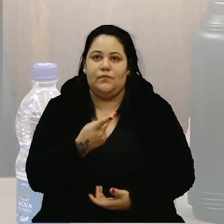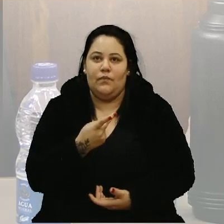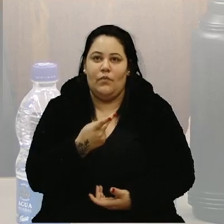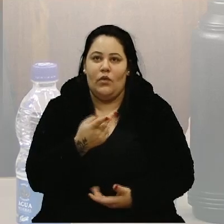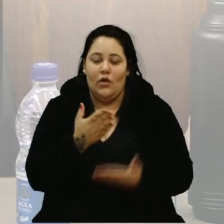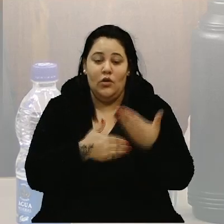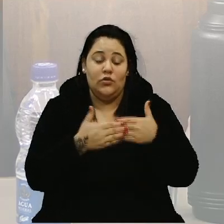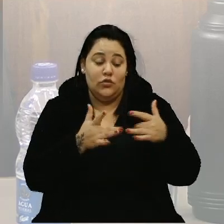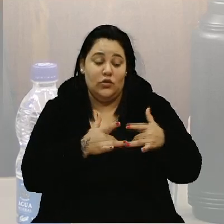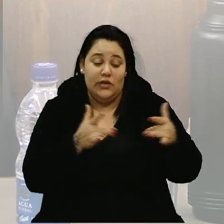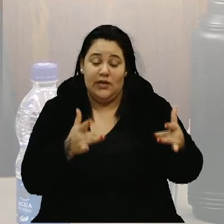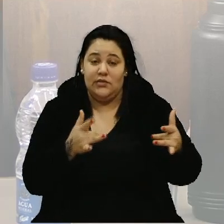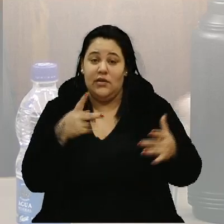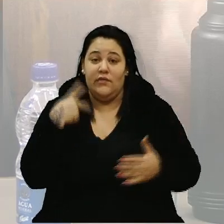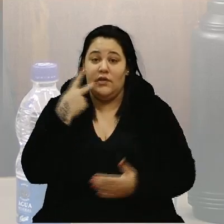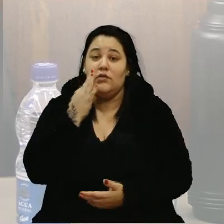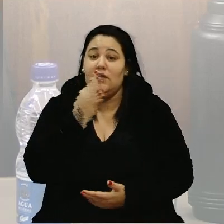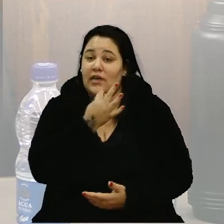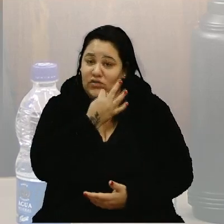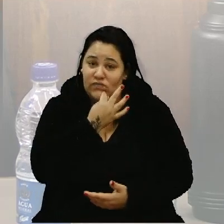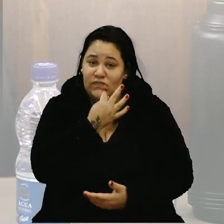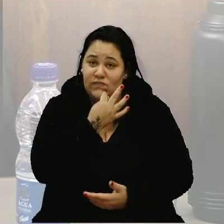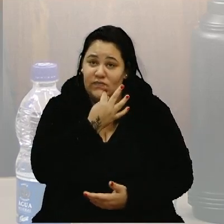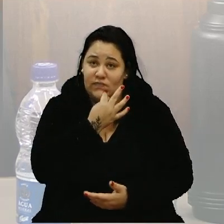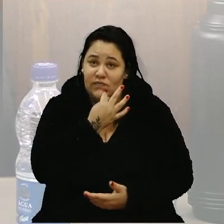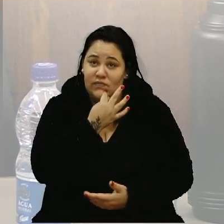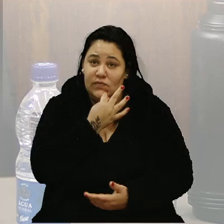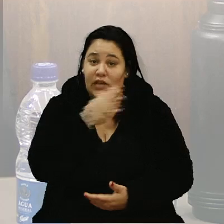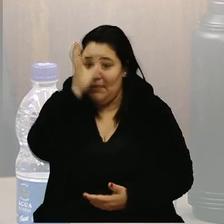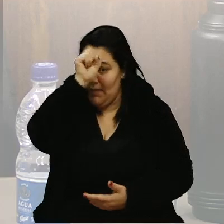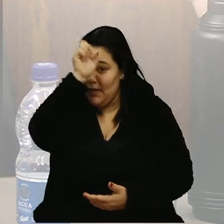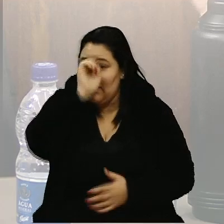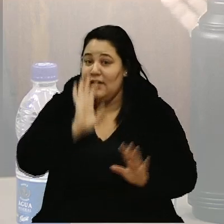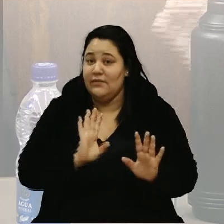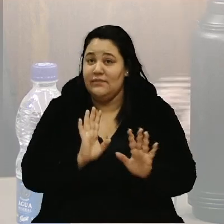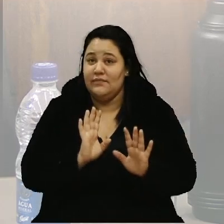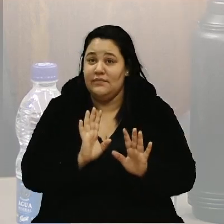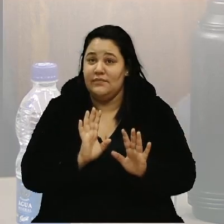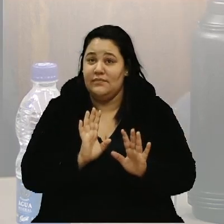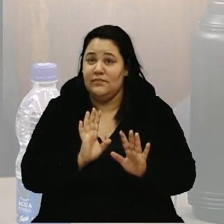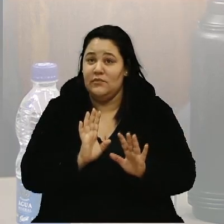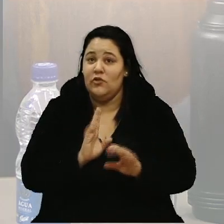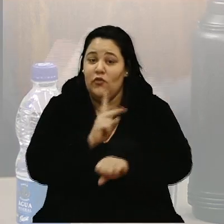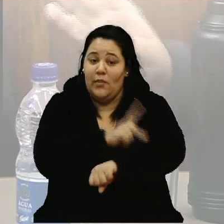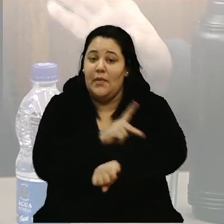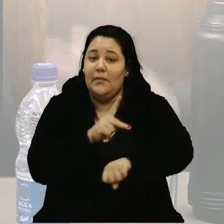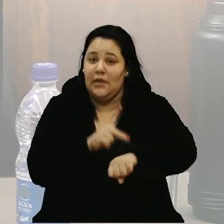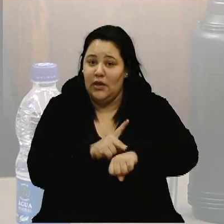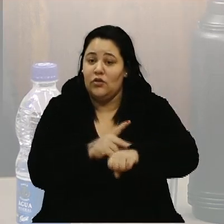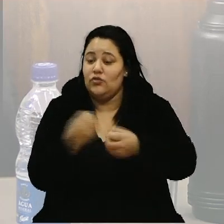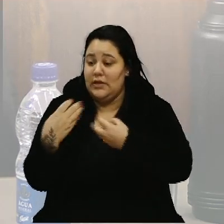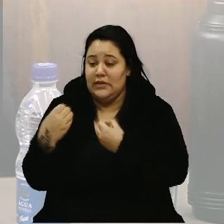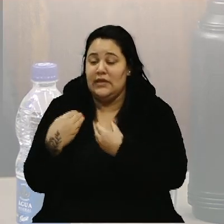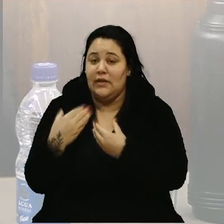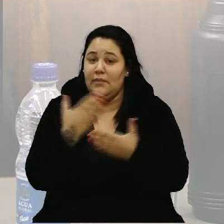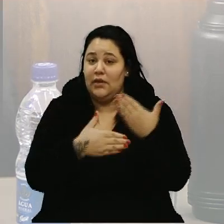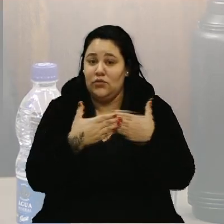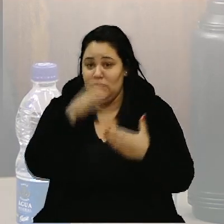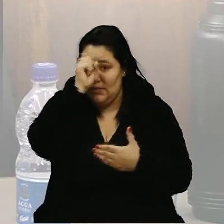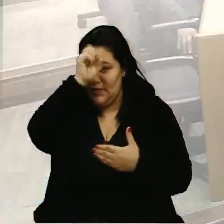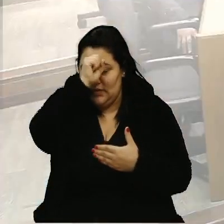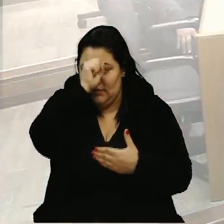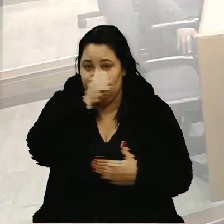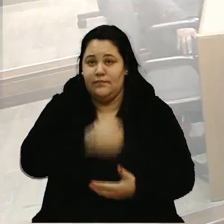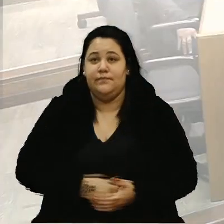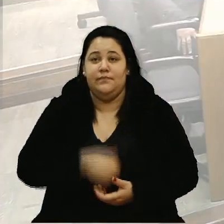à vereadora Tati, nisso. E isso acho que fica de lição. Acho que foi bem pedagógica essa nossa sessão. Que fique de lição para todos nós. Obrigado,